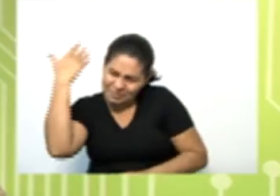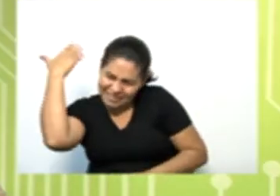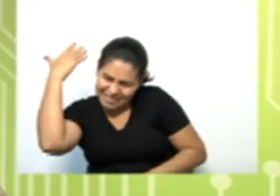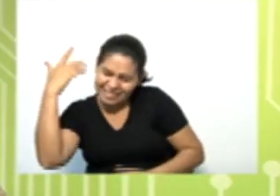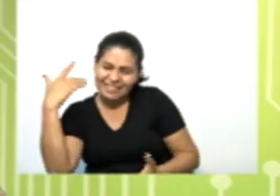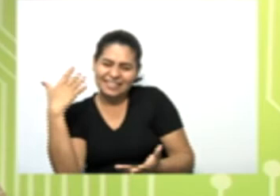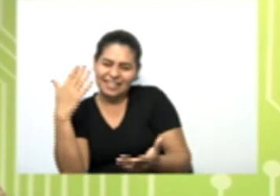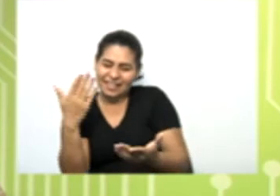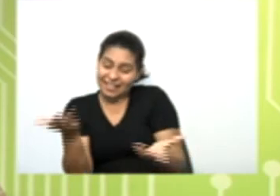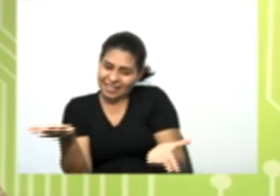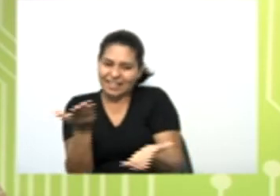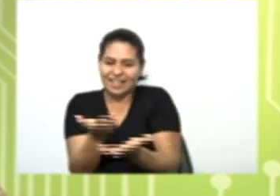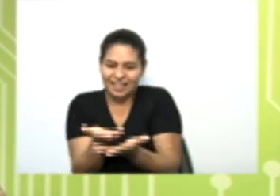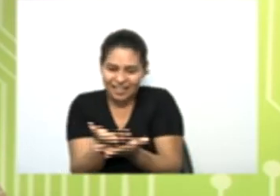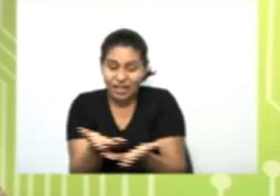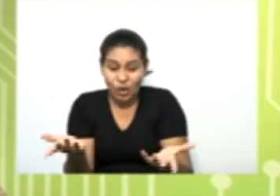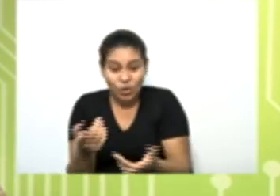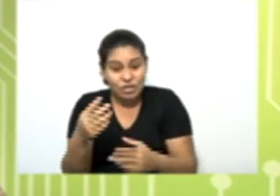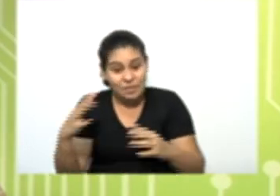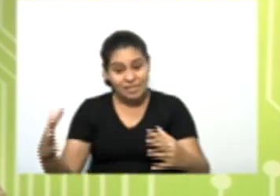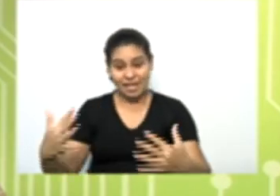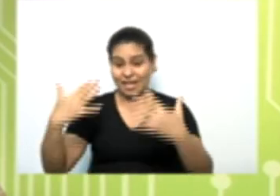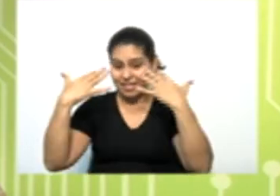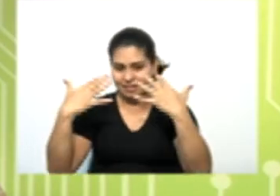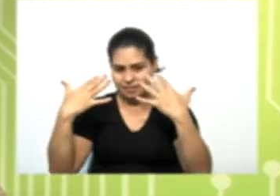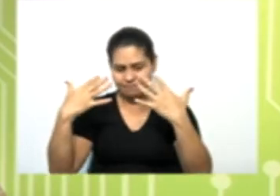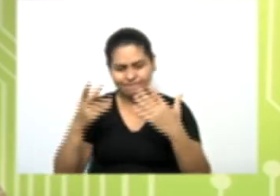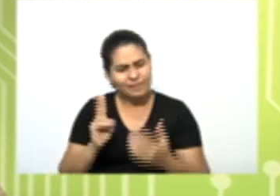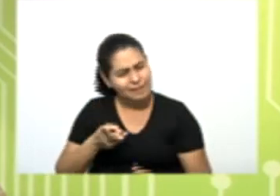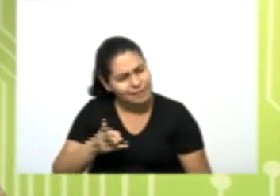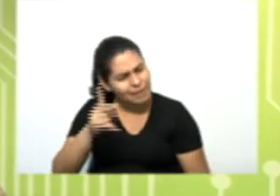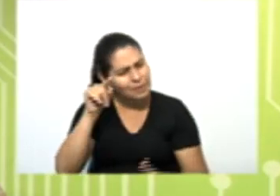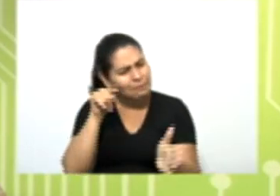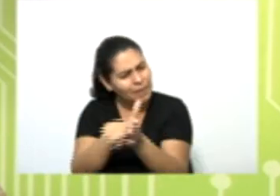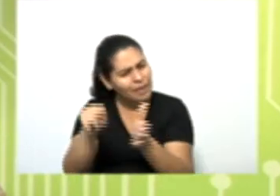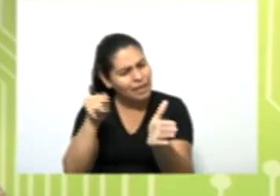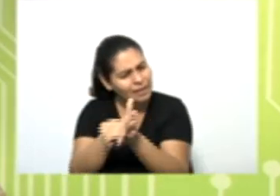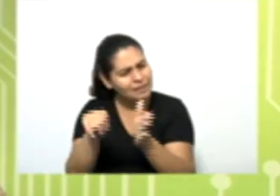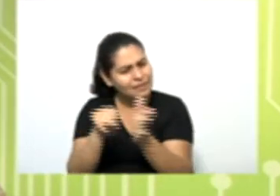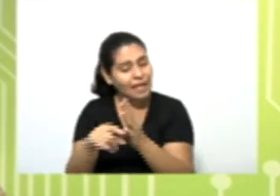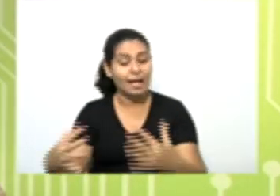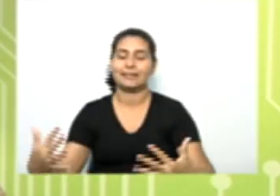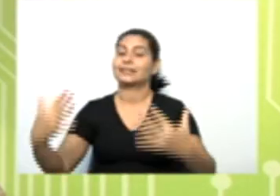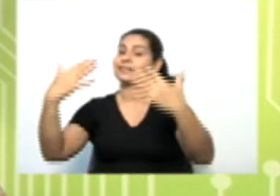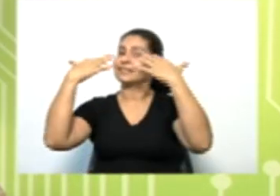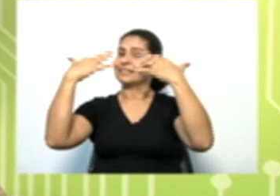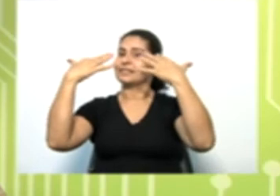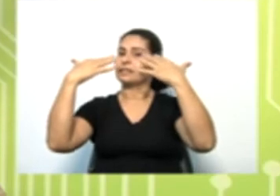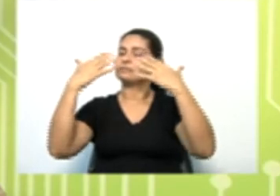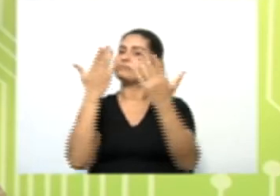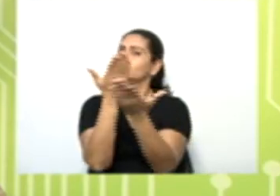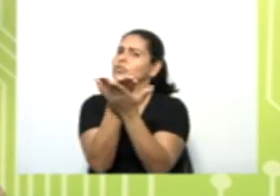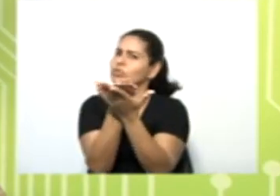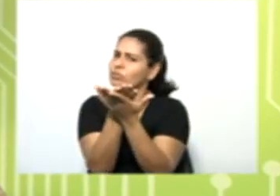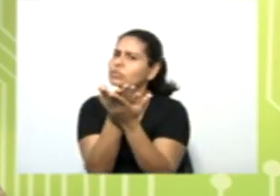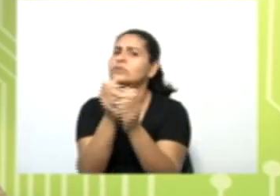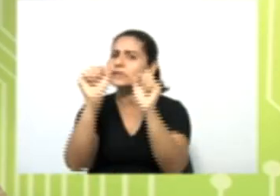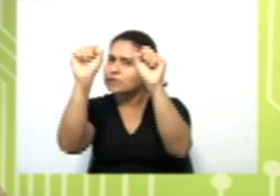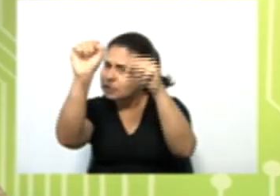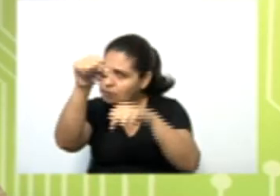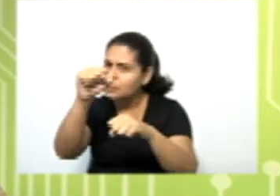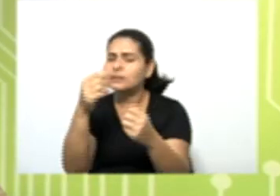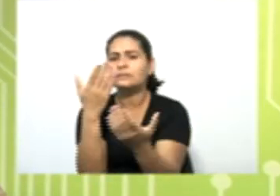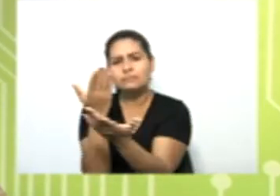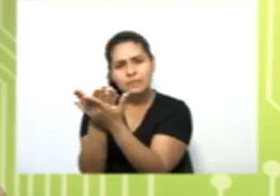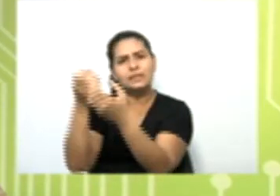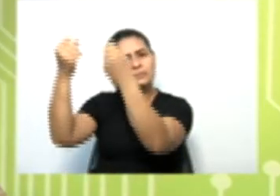passada? Nós falamos sobre atenção, gente, e nós vamos bater muito nessa tecla, tá certo? Sobre a questão da atenção. Atenção no estudo? Claro, você está prestando atenção